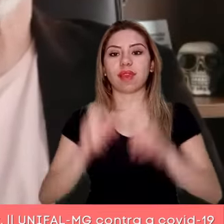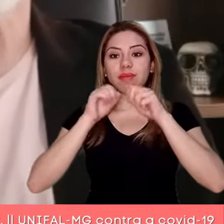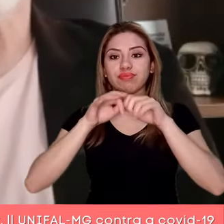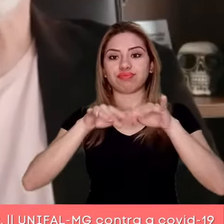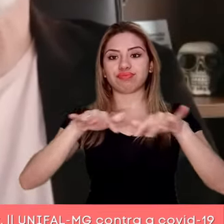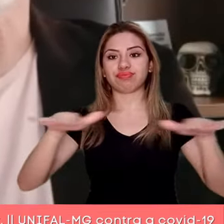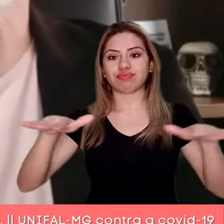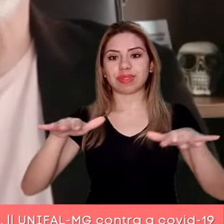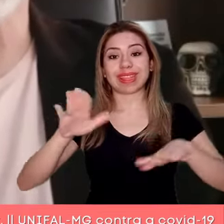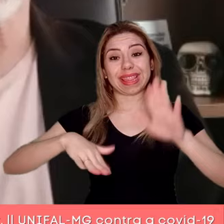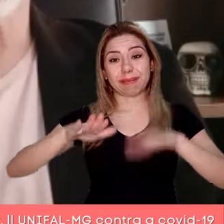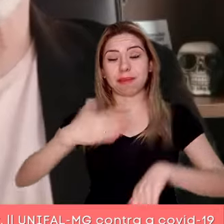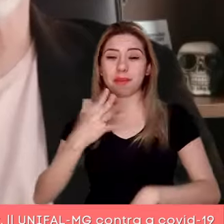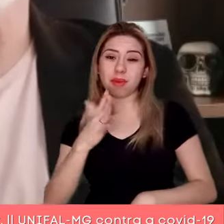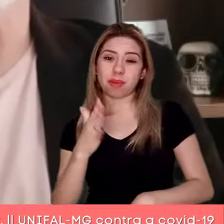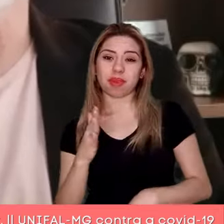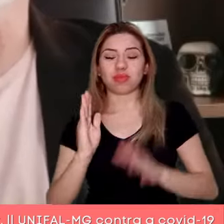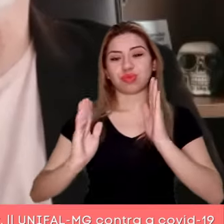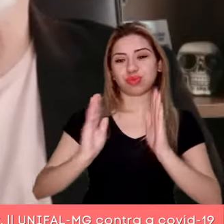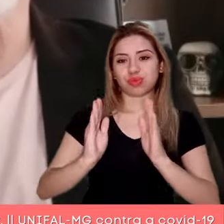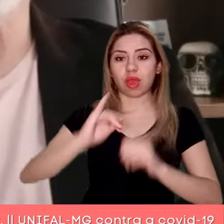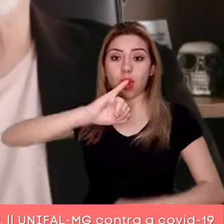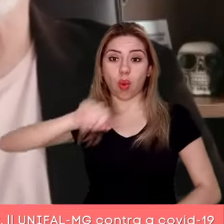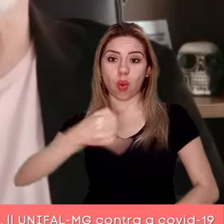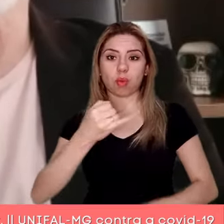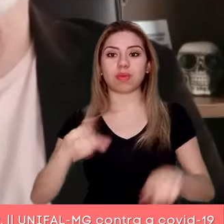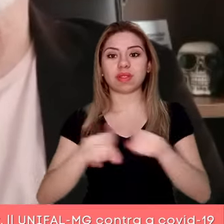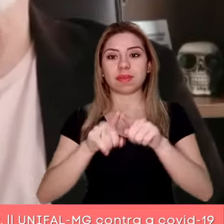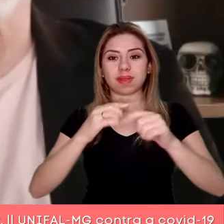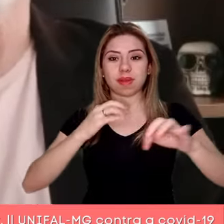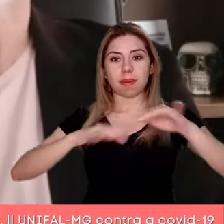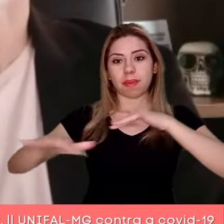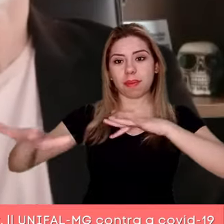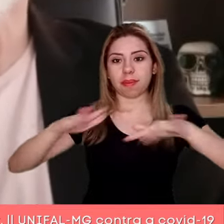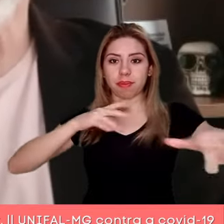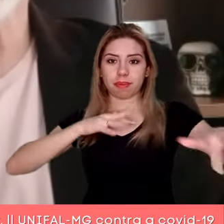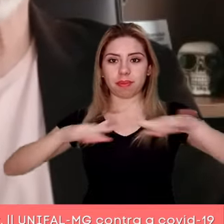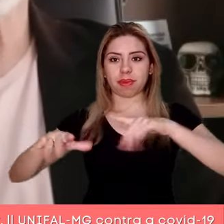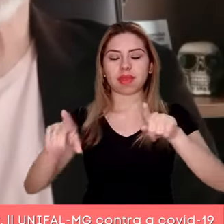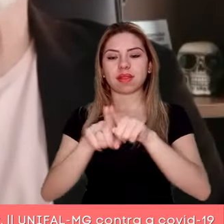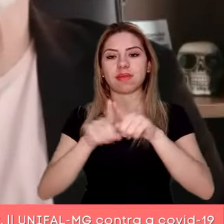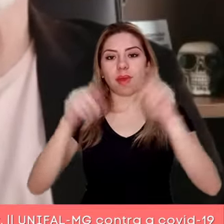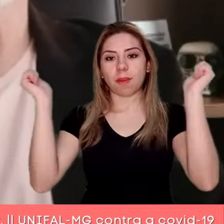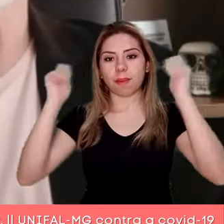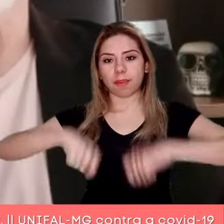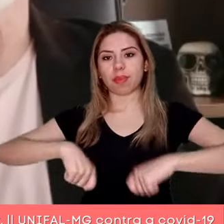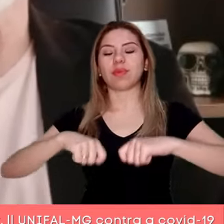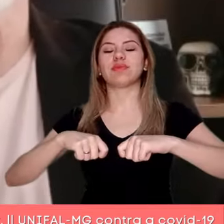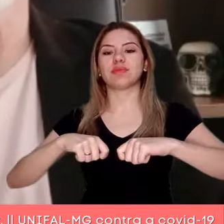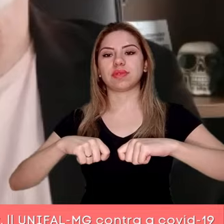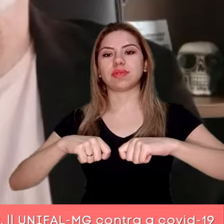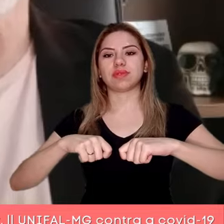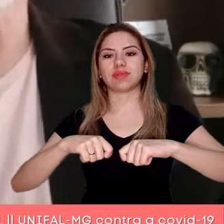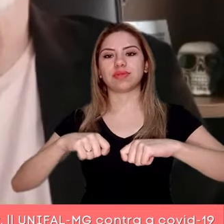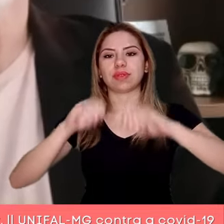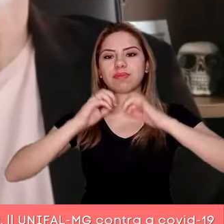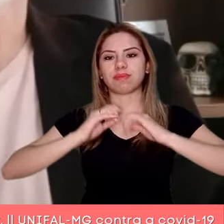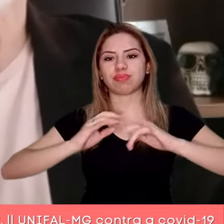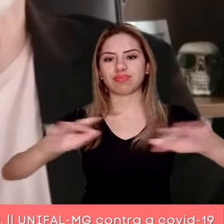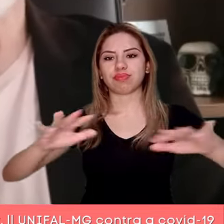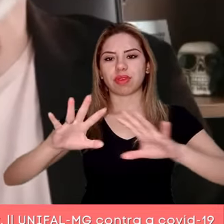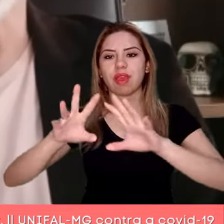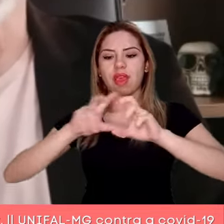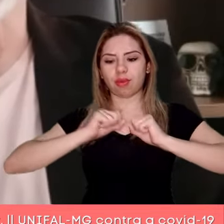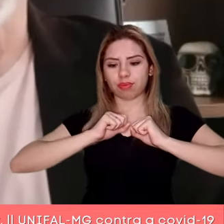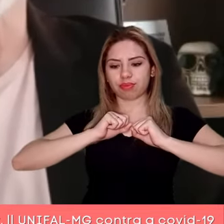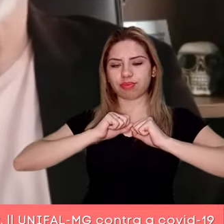transmissão, ela depende da duração da doença, da oportunidade de transmissão, do potencial de transmissão nessas oportunidades e